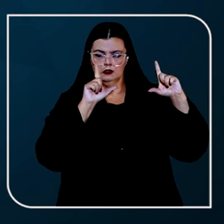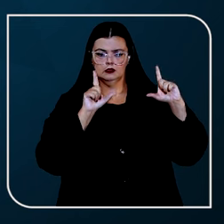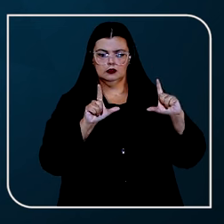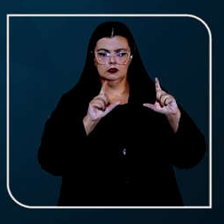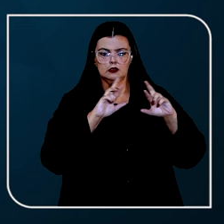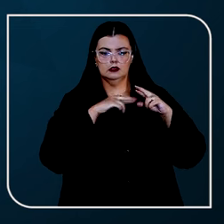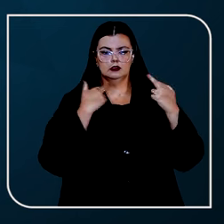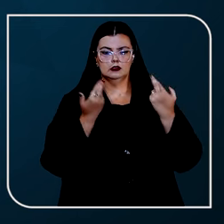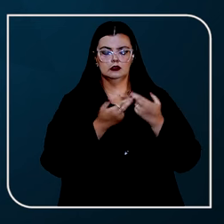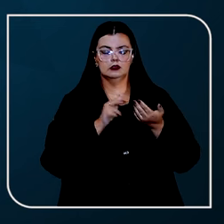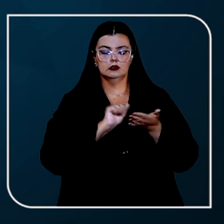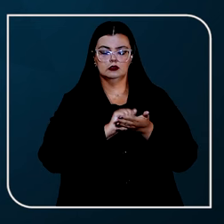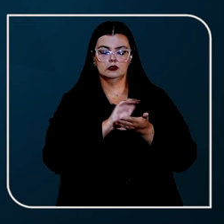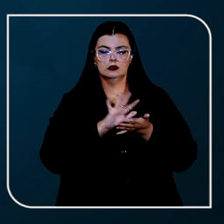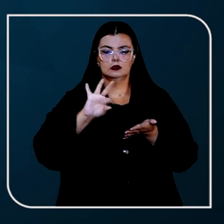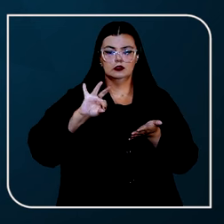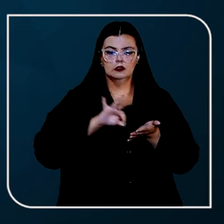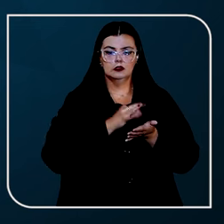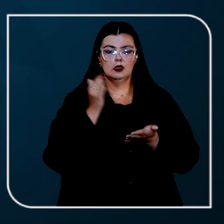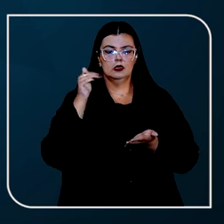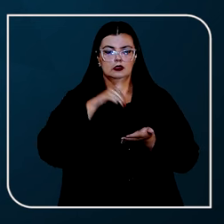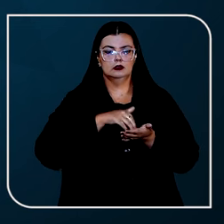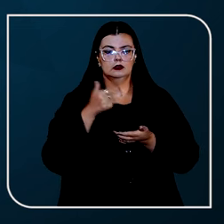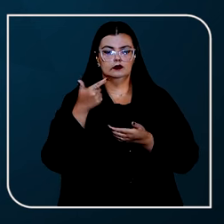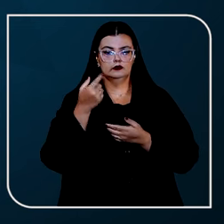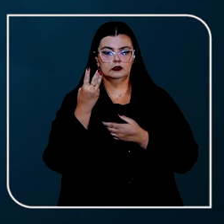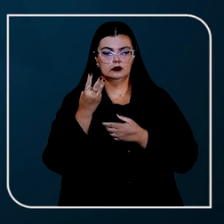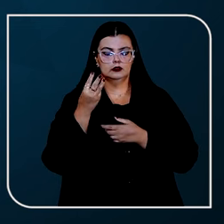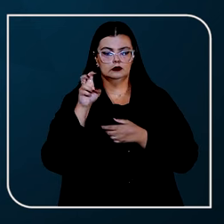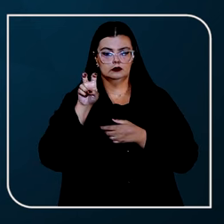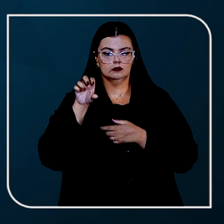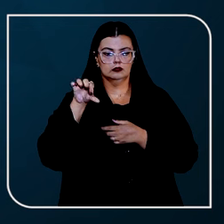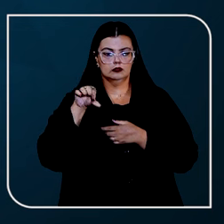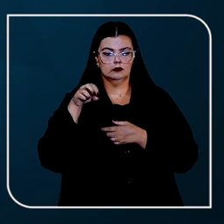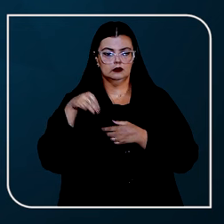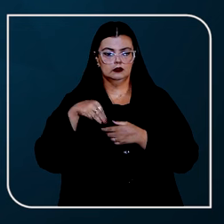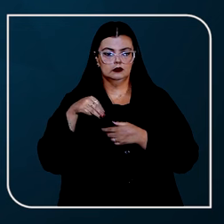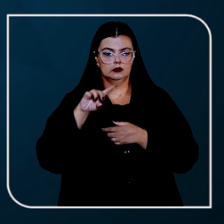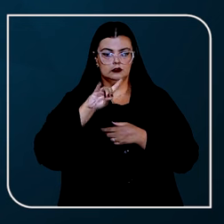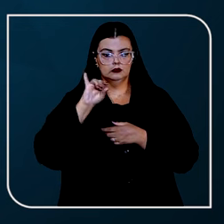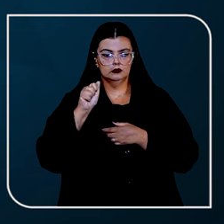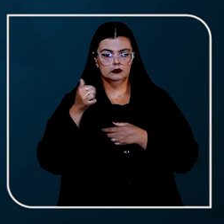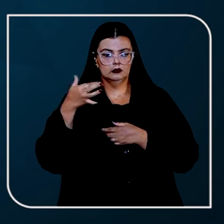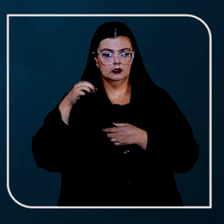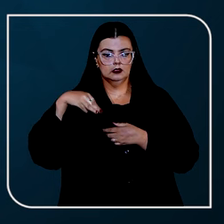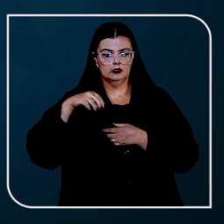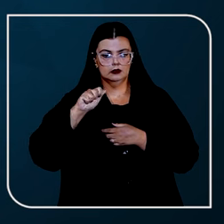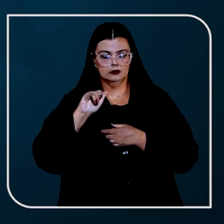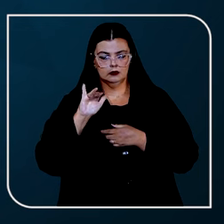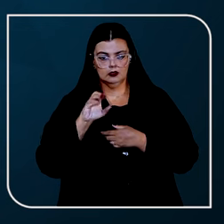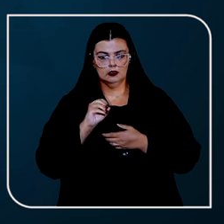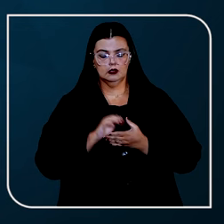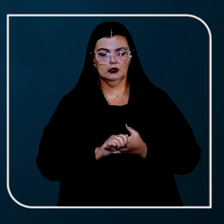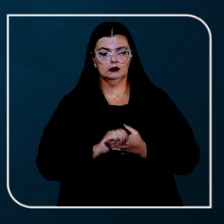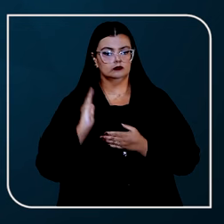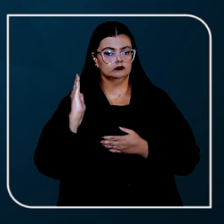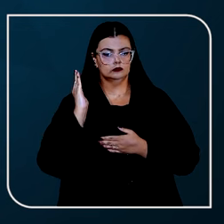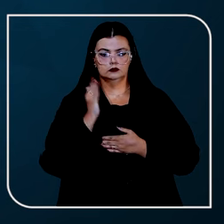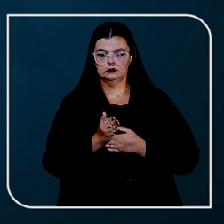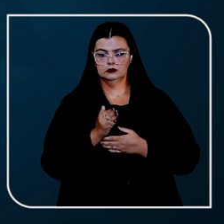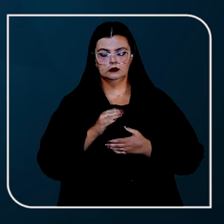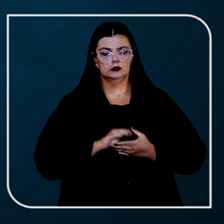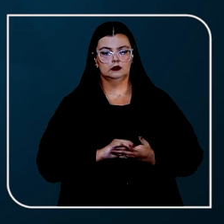pública devem solicitar a inscrição até às 23:59 minutos do dia 10 de Maio